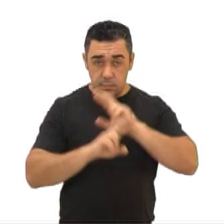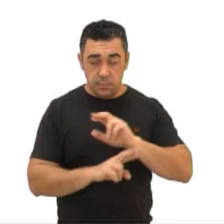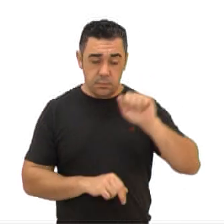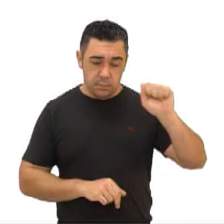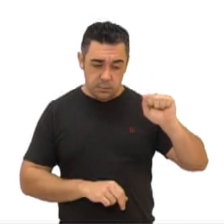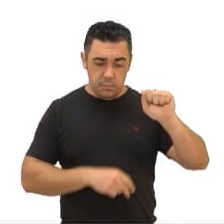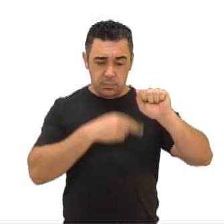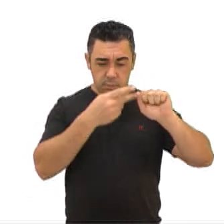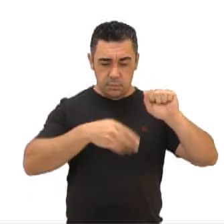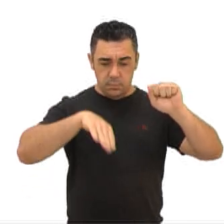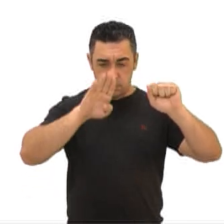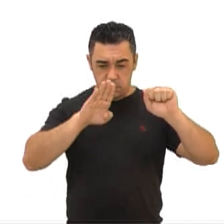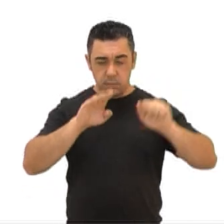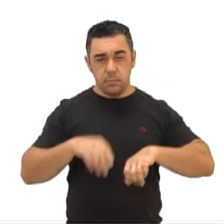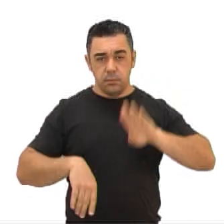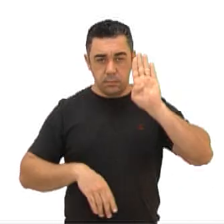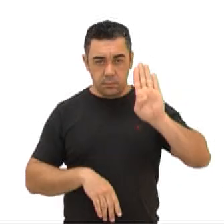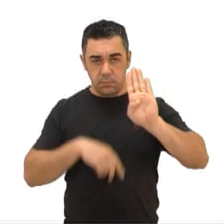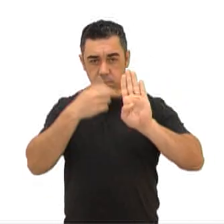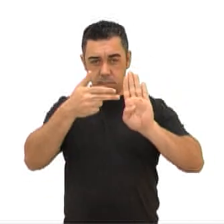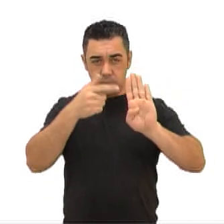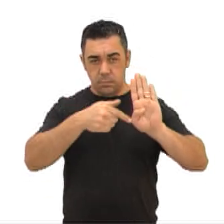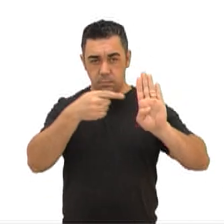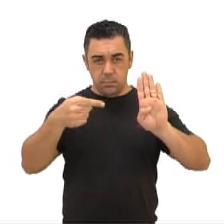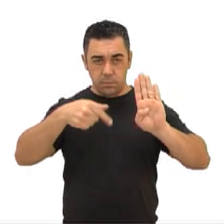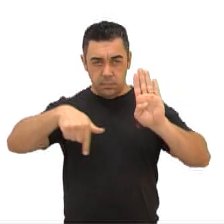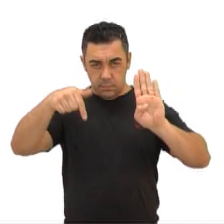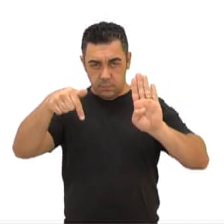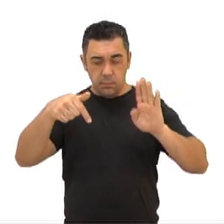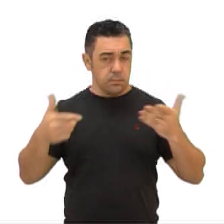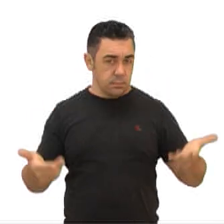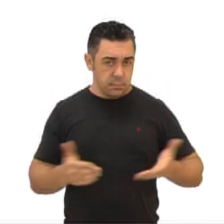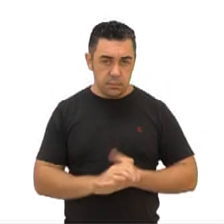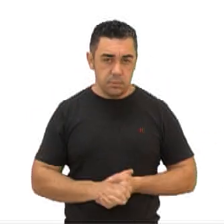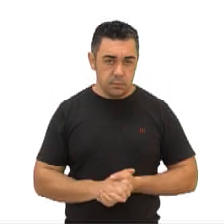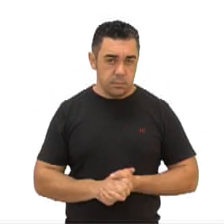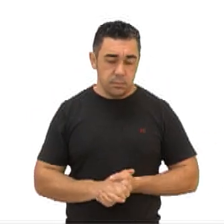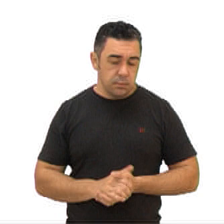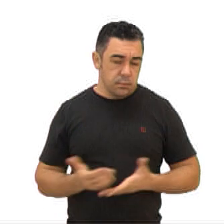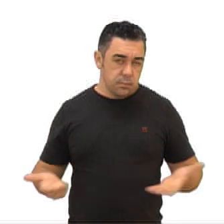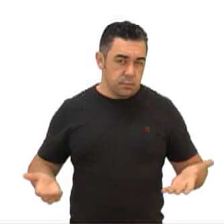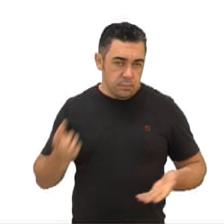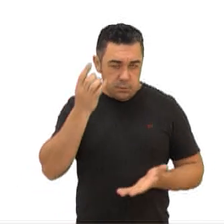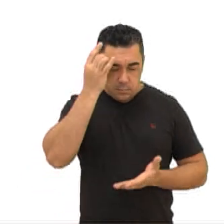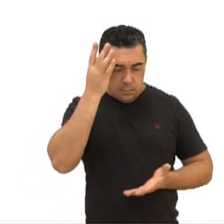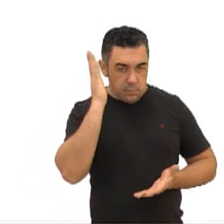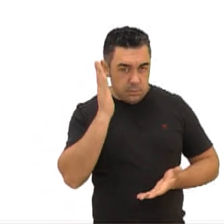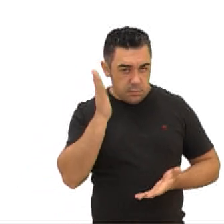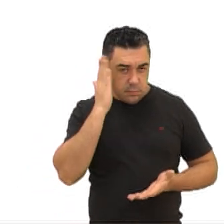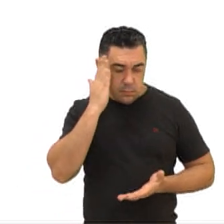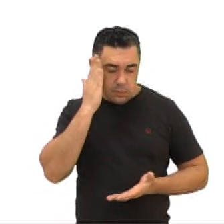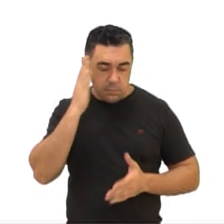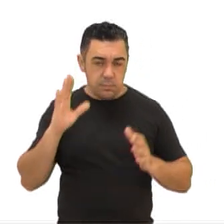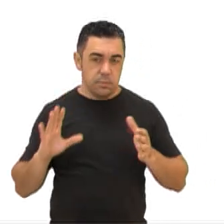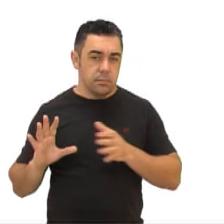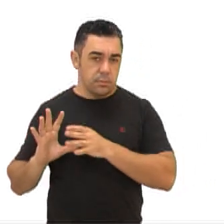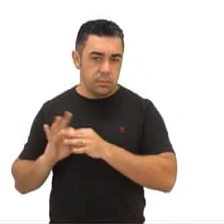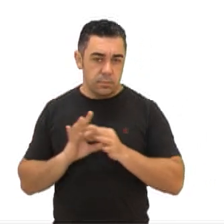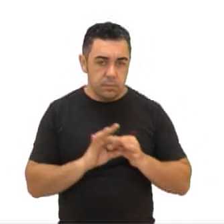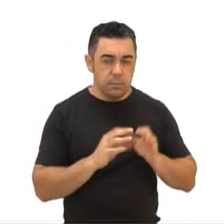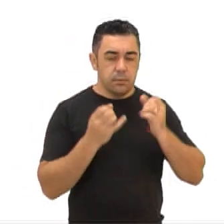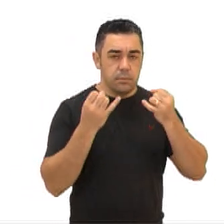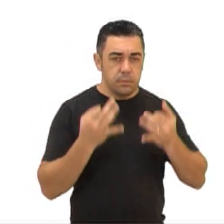entre A, que é a igualdade de B, e B, que é a igualdade de menos 7. Então, aqui em cima, já no contexto, ele já